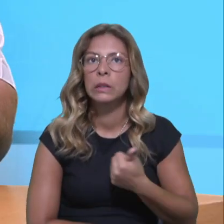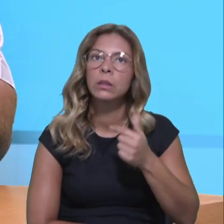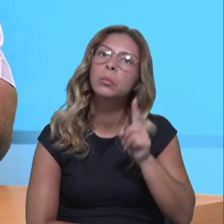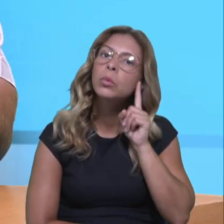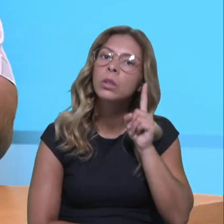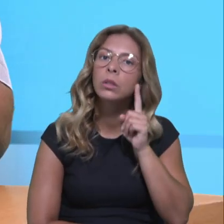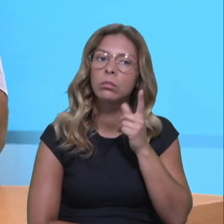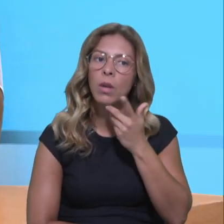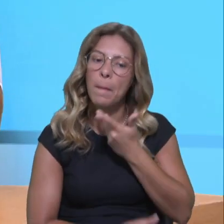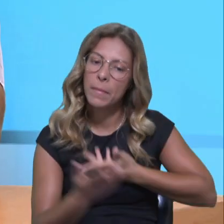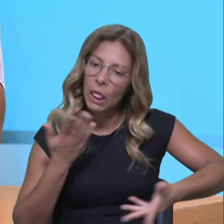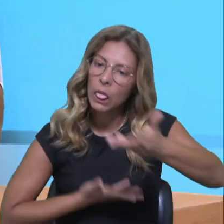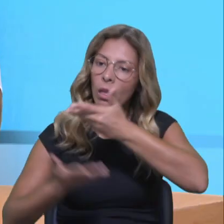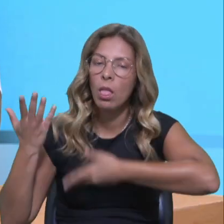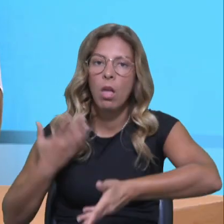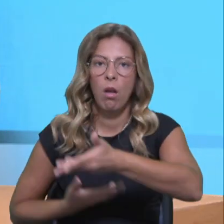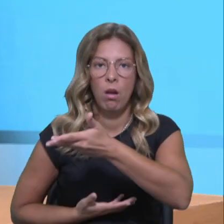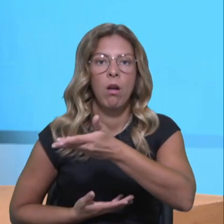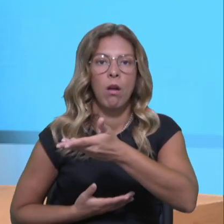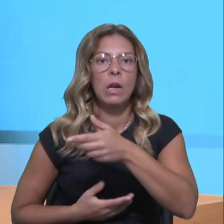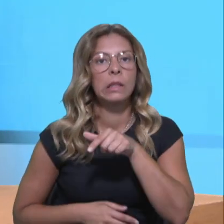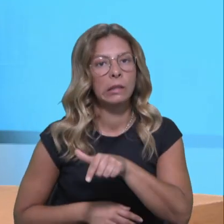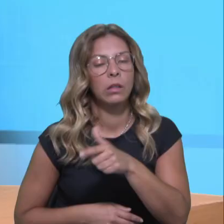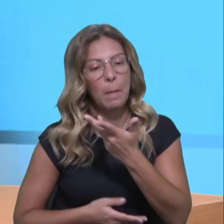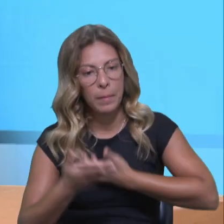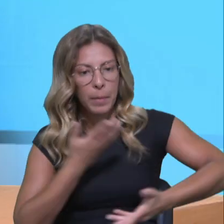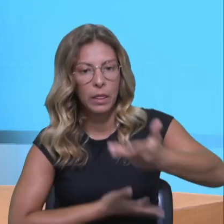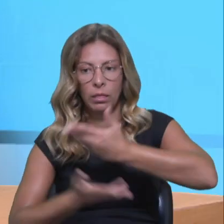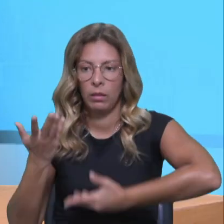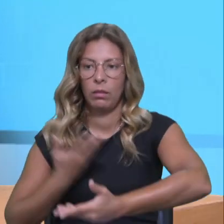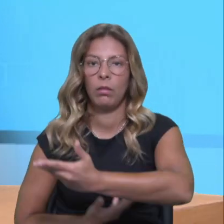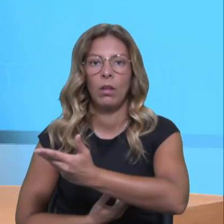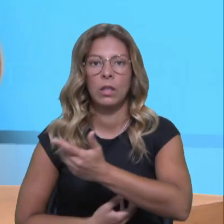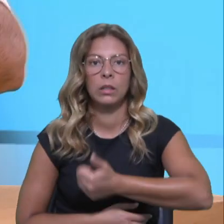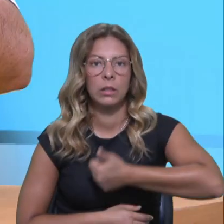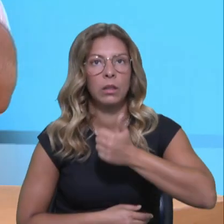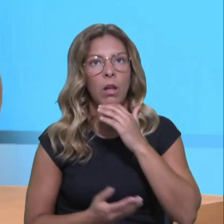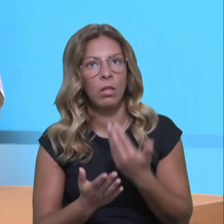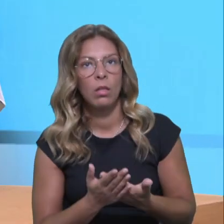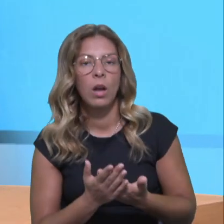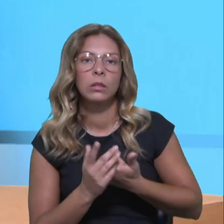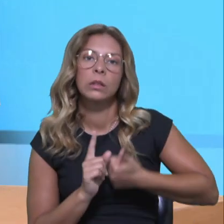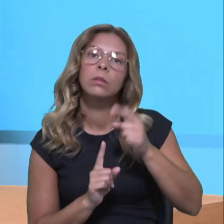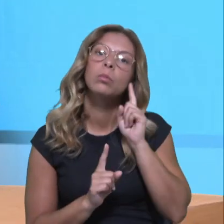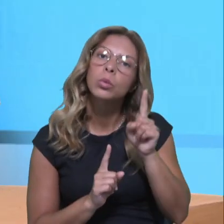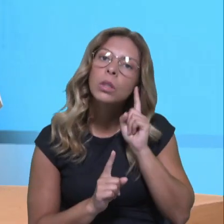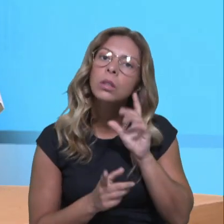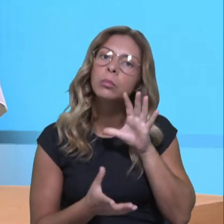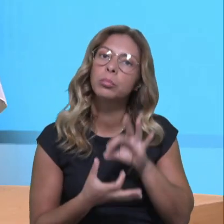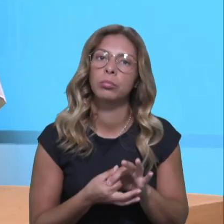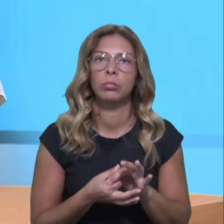tudo isto. No fundo, e esta partilha não só para nos enriquecer, até para despertar outras comunidades que